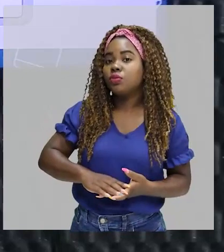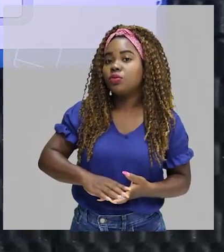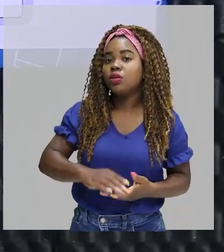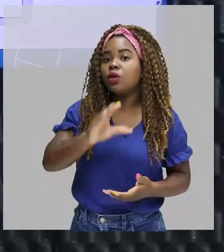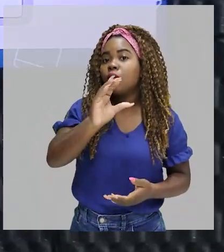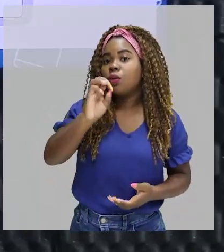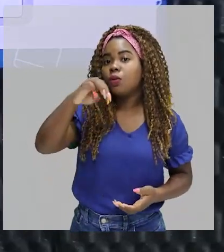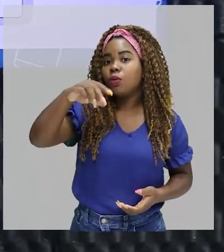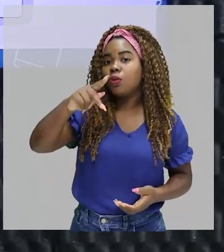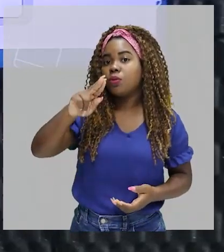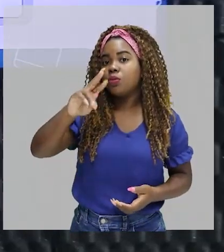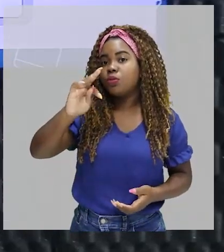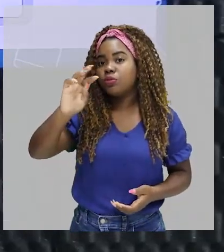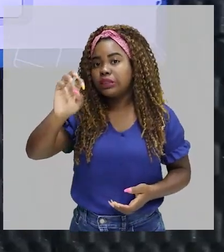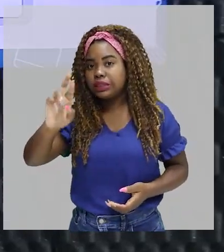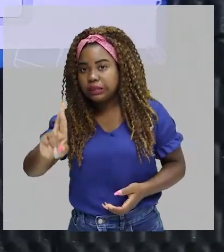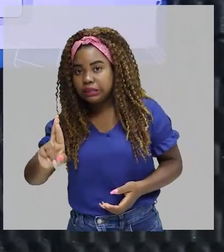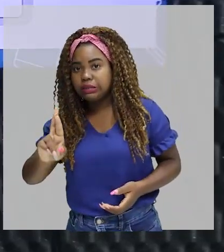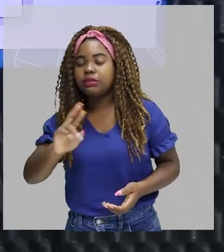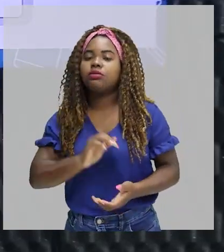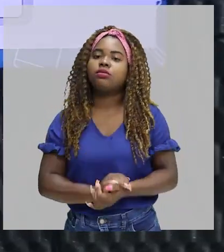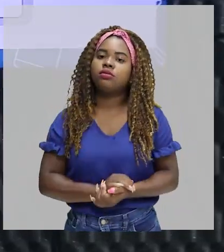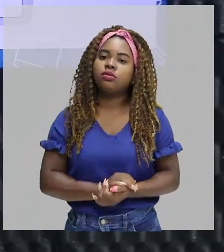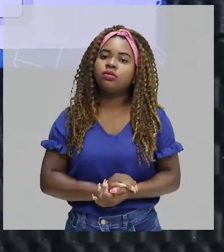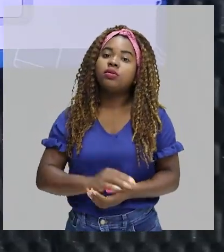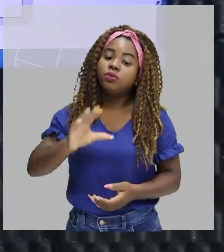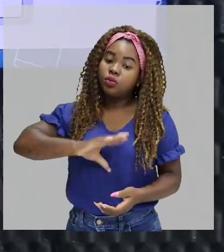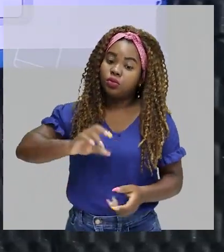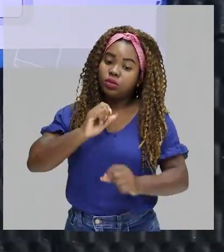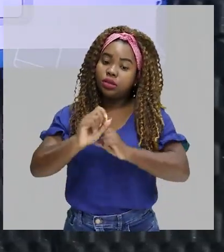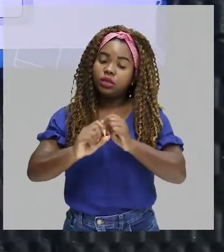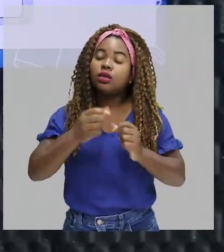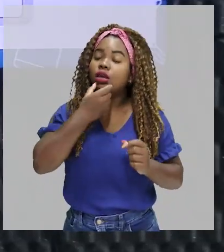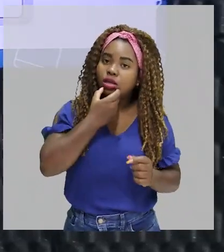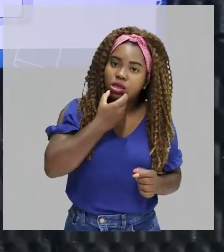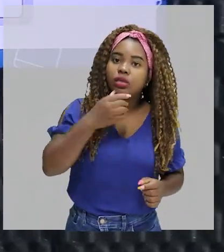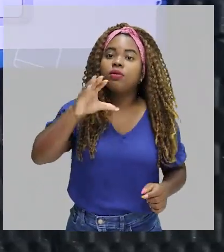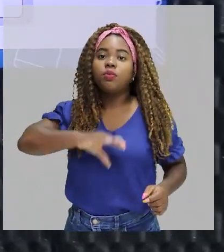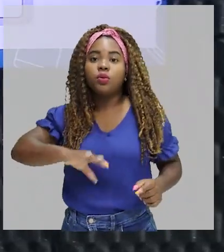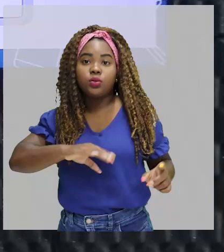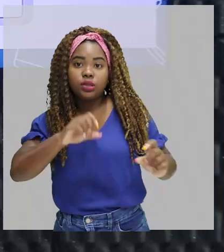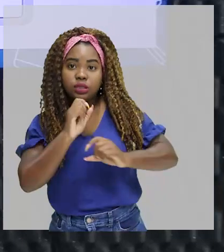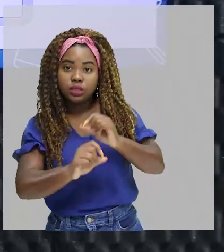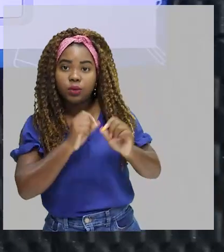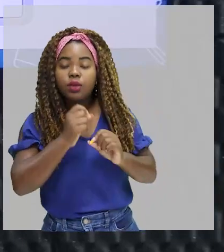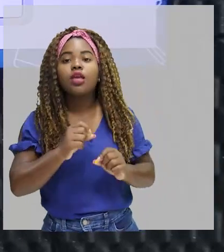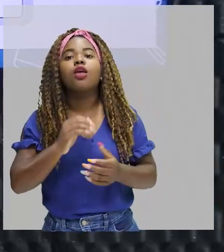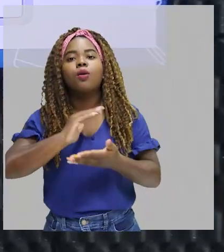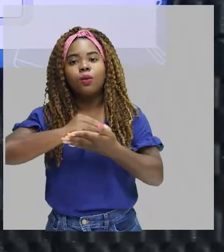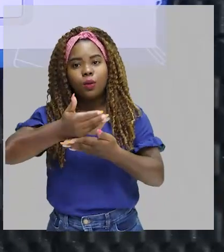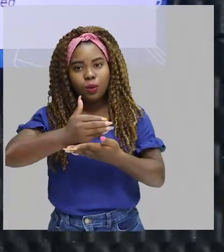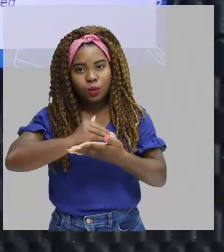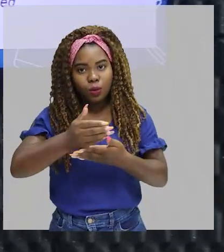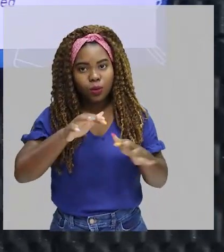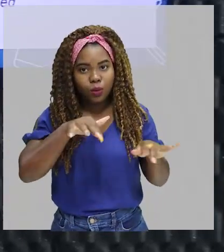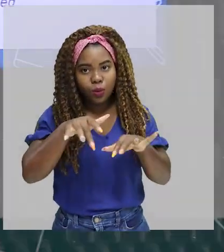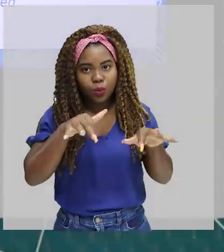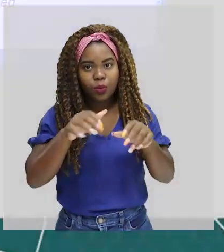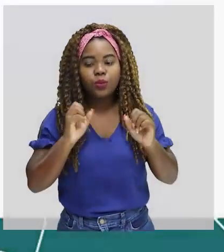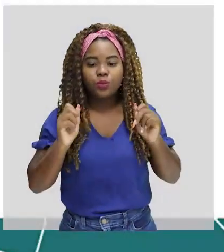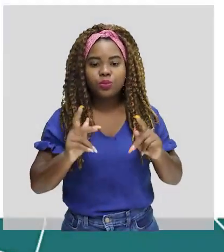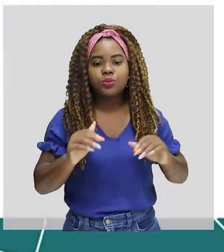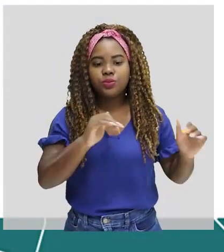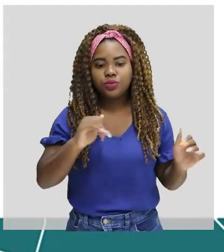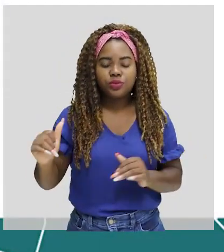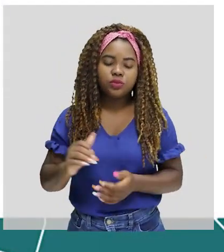Então, eu tenho o final da palavra mais diferente do que no exemplo entre português e inglês.